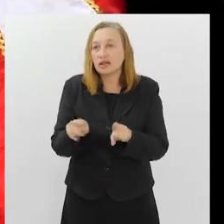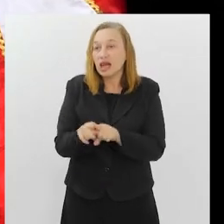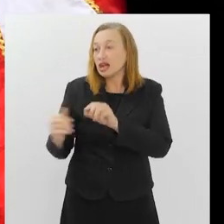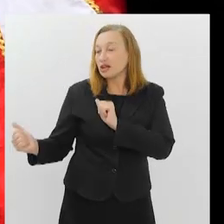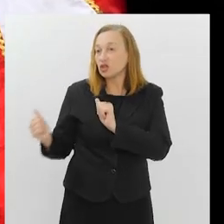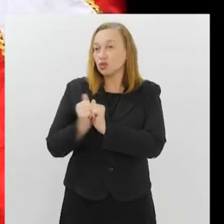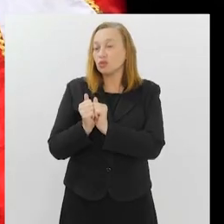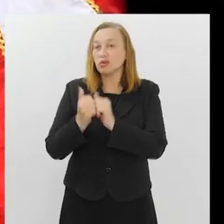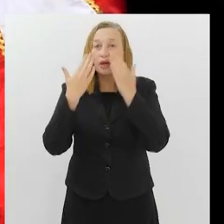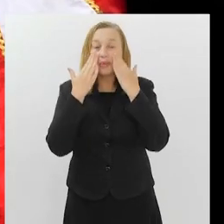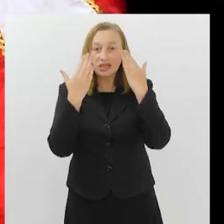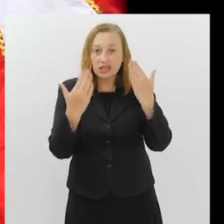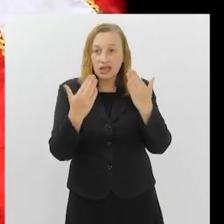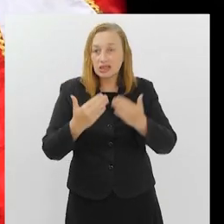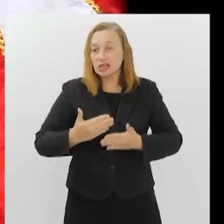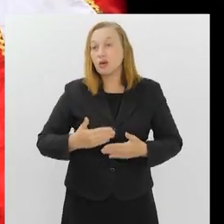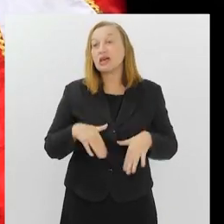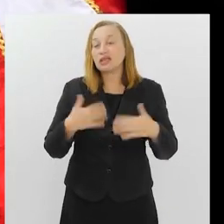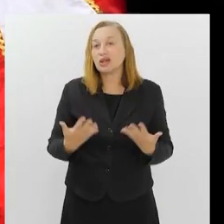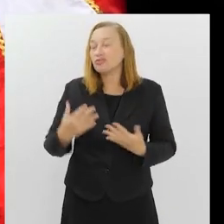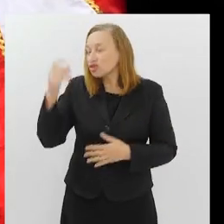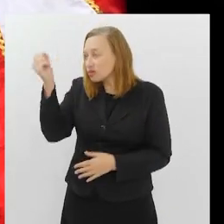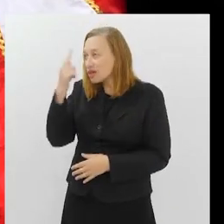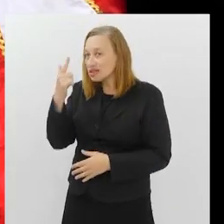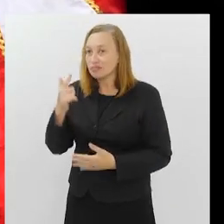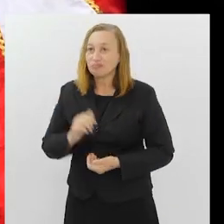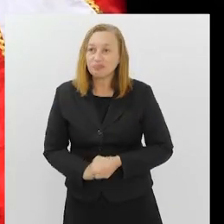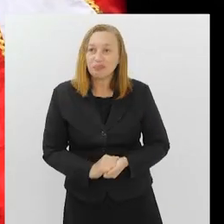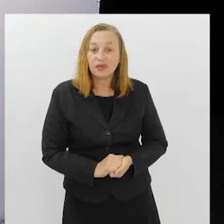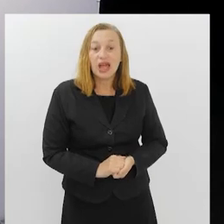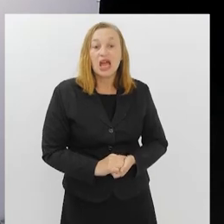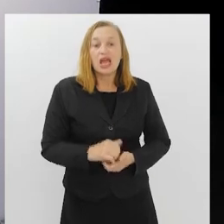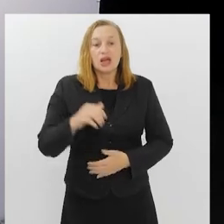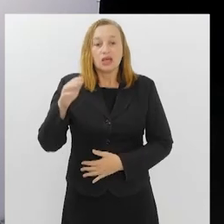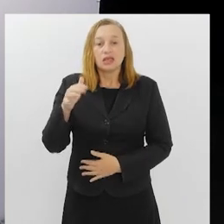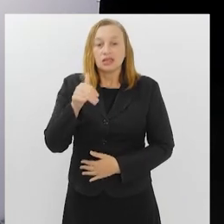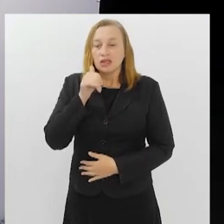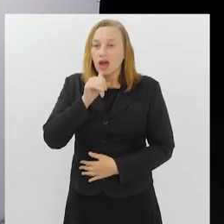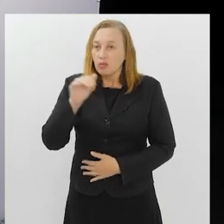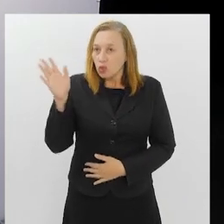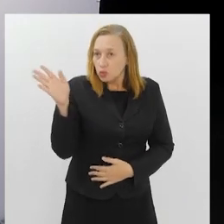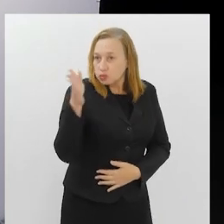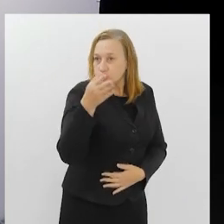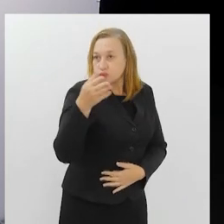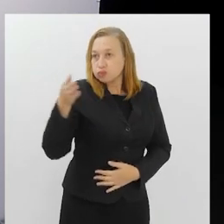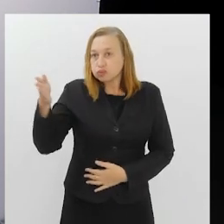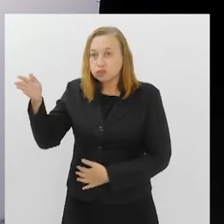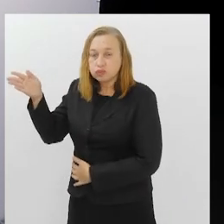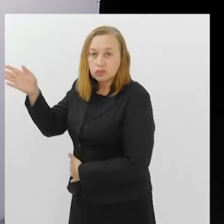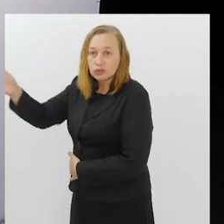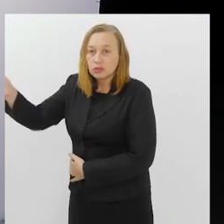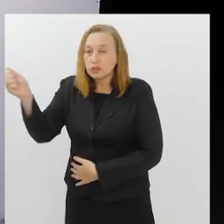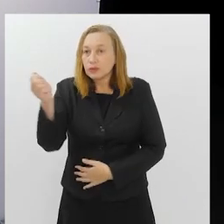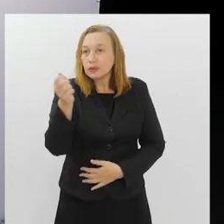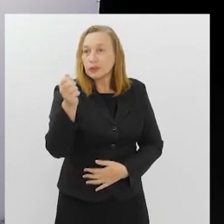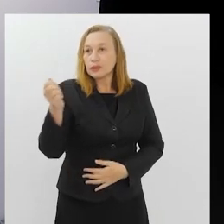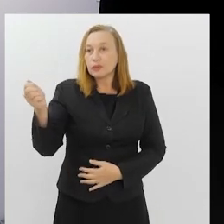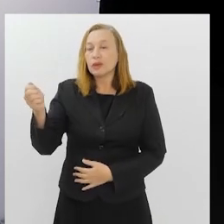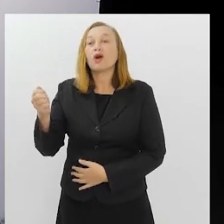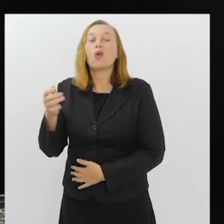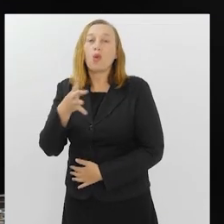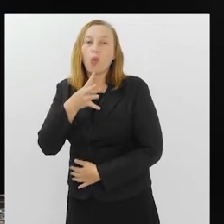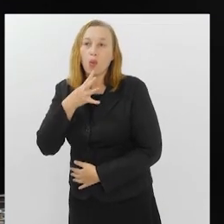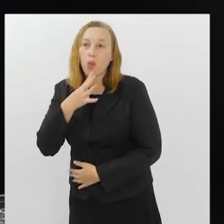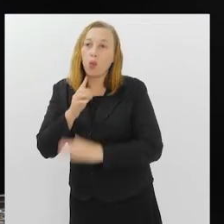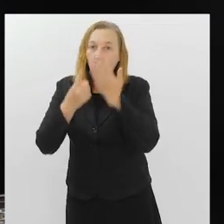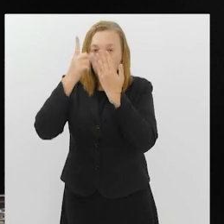Ela estava comigo na minha apresentação. Então, é a minha grande inspiração. E a porta-bandeira, porque aqui o nosso público, Pietra, é o